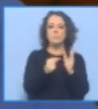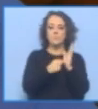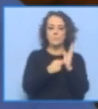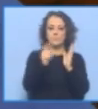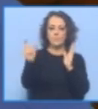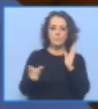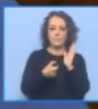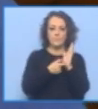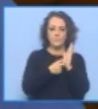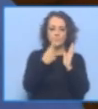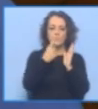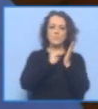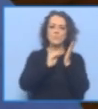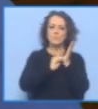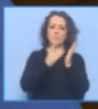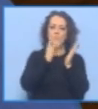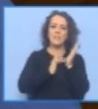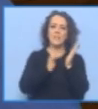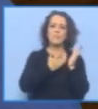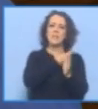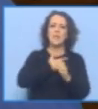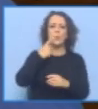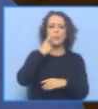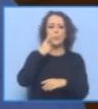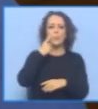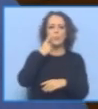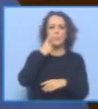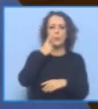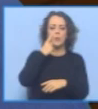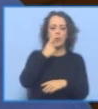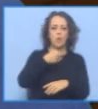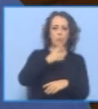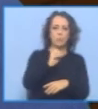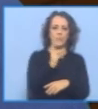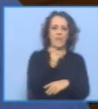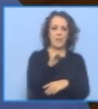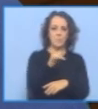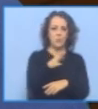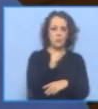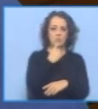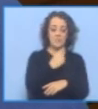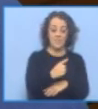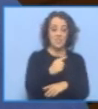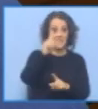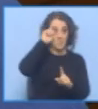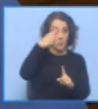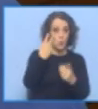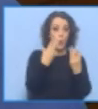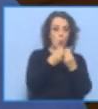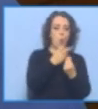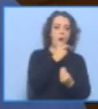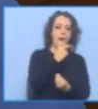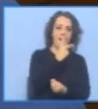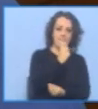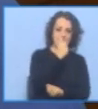versículo, um livro do Antigo Testamento, o livro dos Provérbios, falava disto mesmo, que a sabedoria estava com Yahvé e que, a